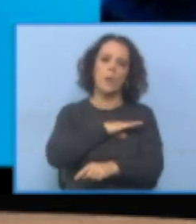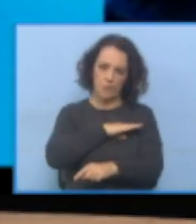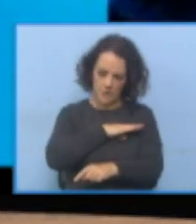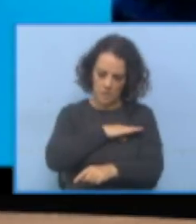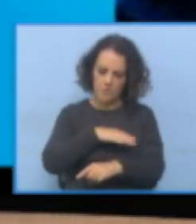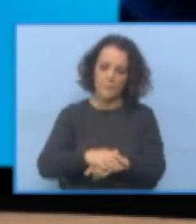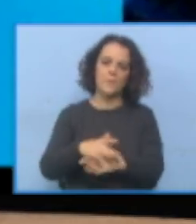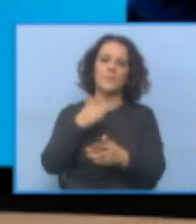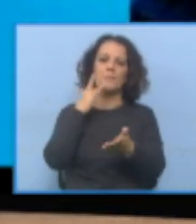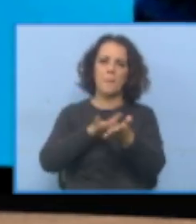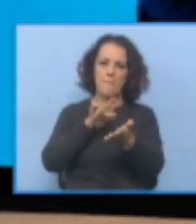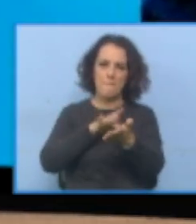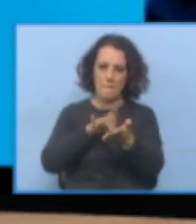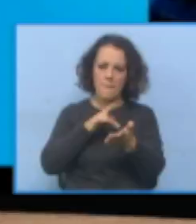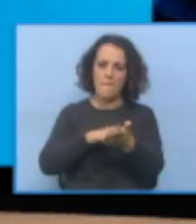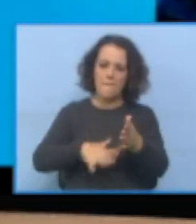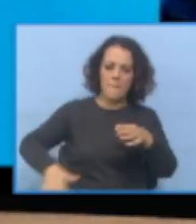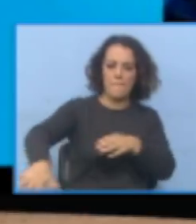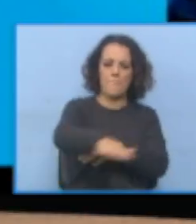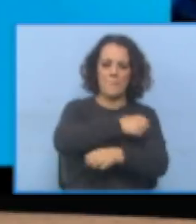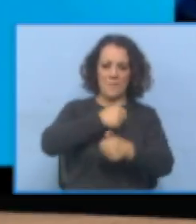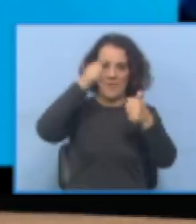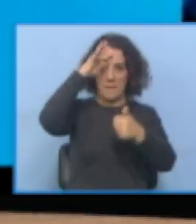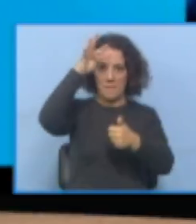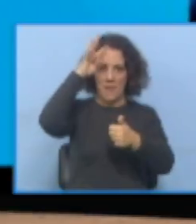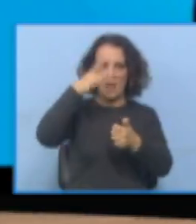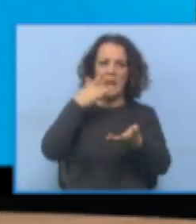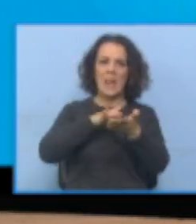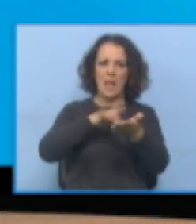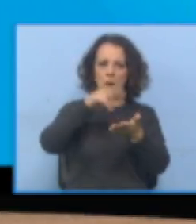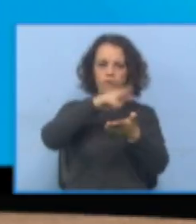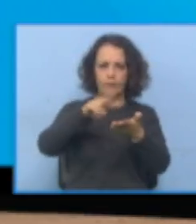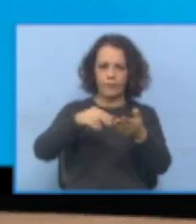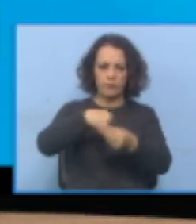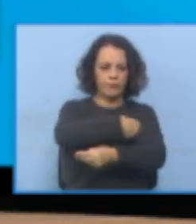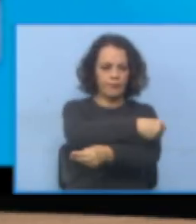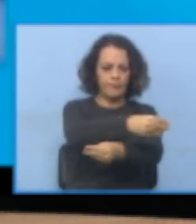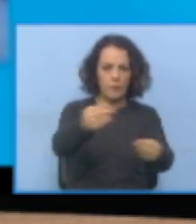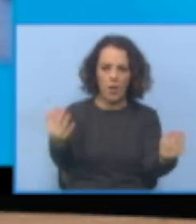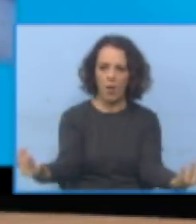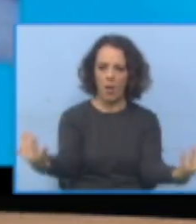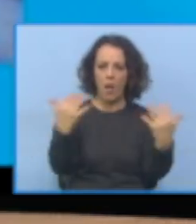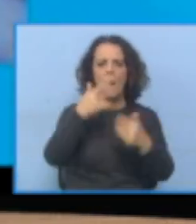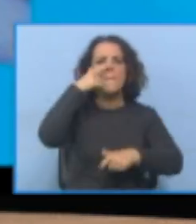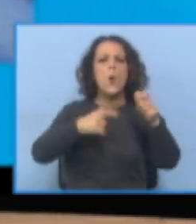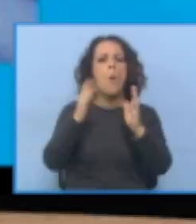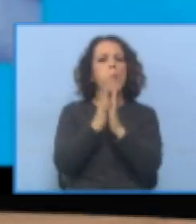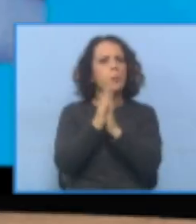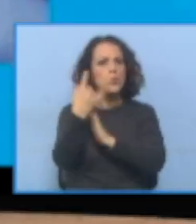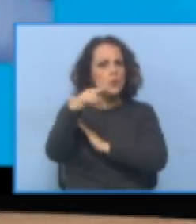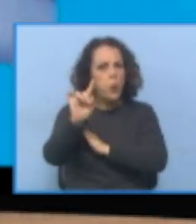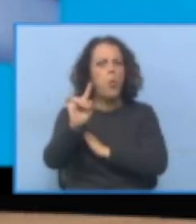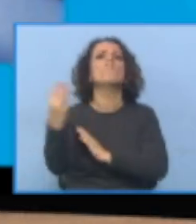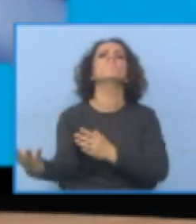entre os padres do arciprestado da cidade de Braga e começaram a juntar a si leigos e depois fizeram uma